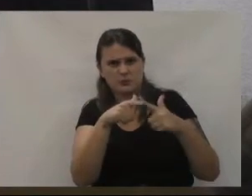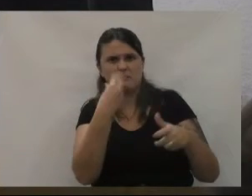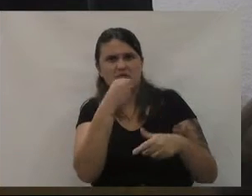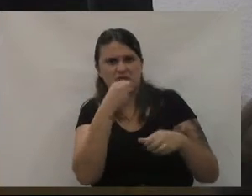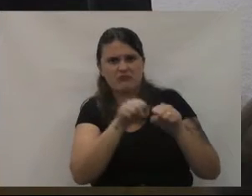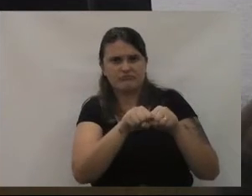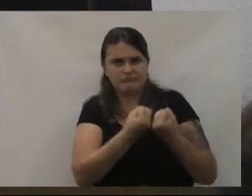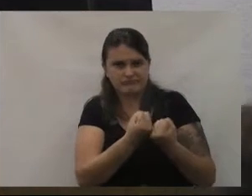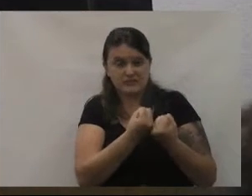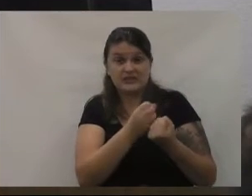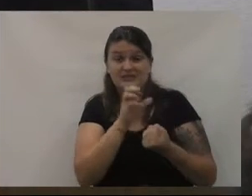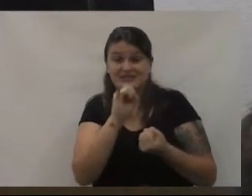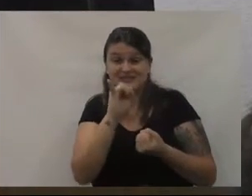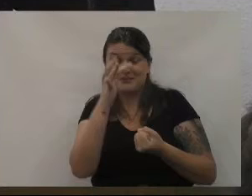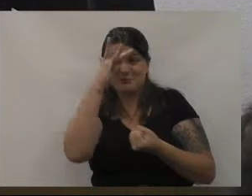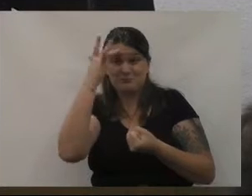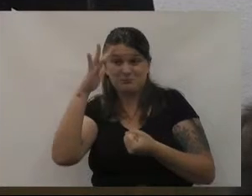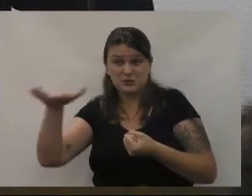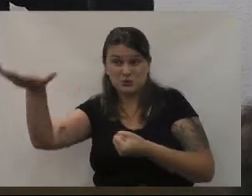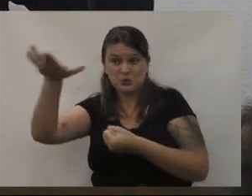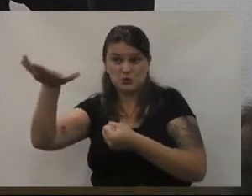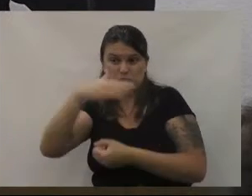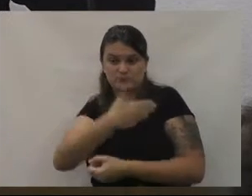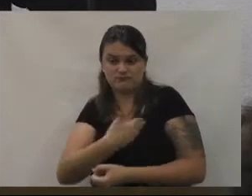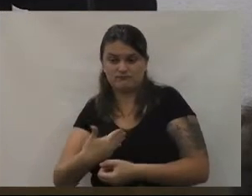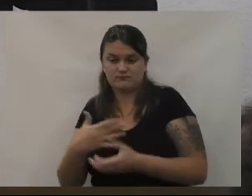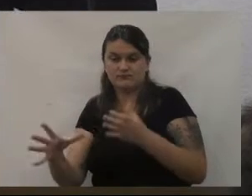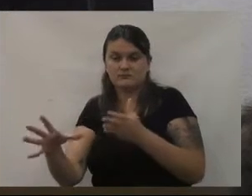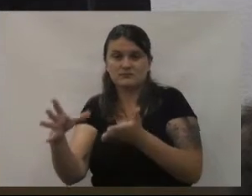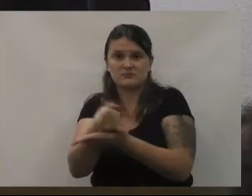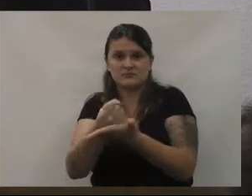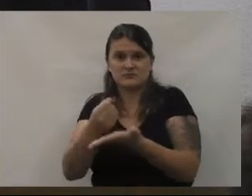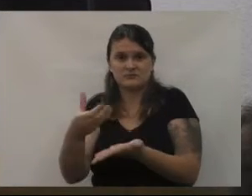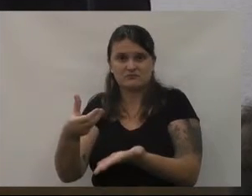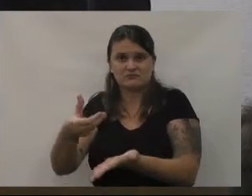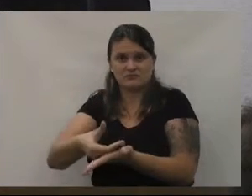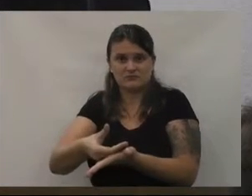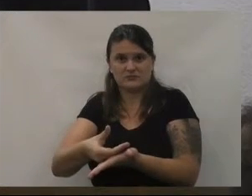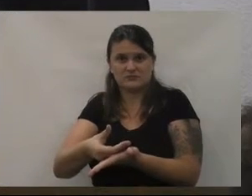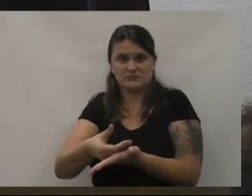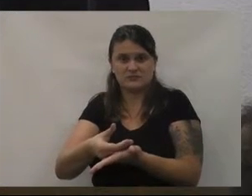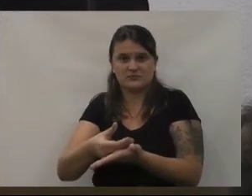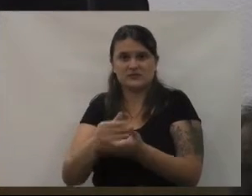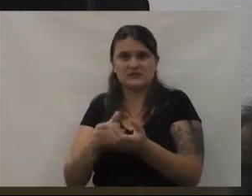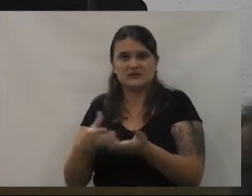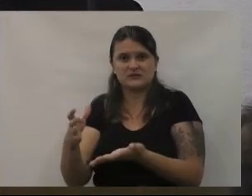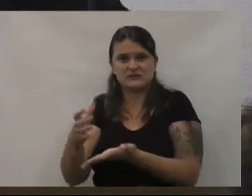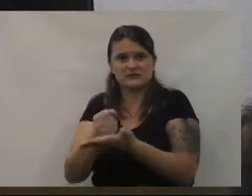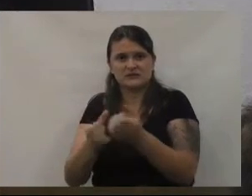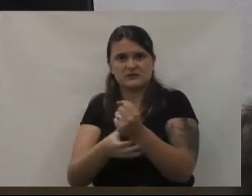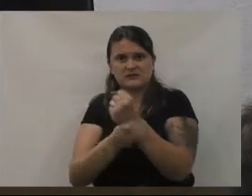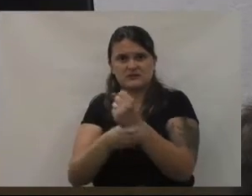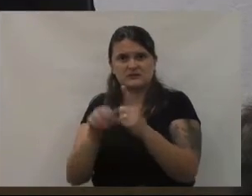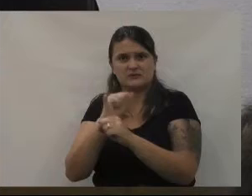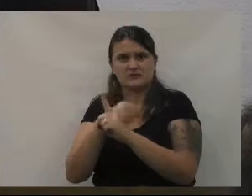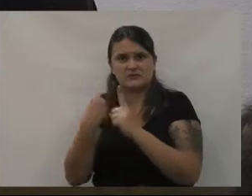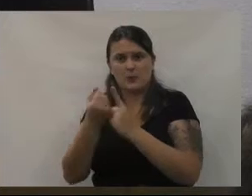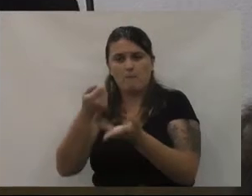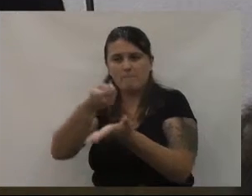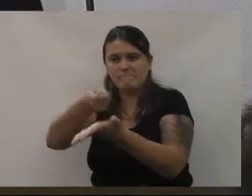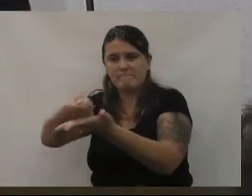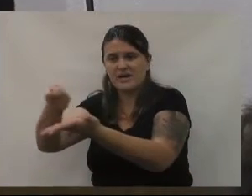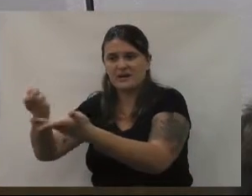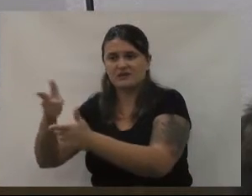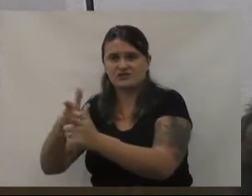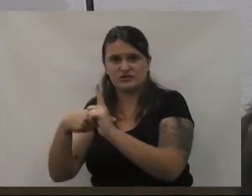retira o recurso financeiro da Previdência Social e da Seguridade Social? Quando